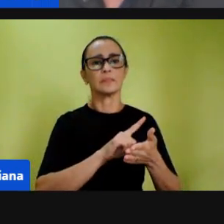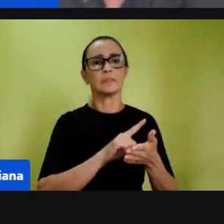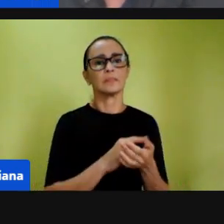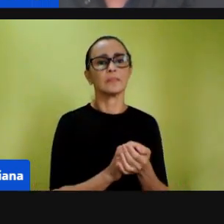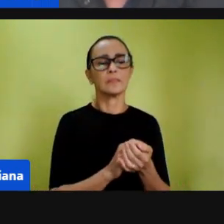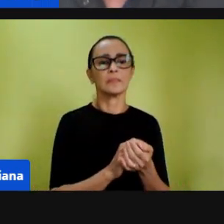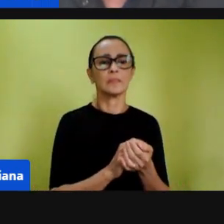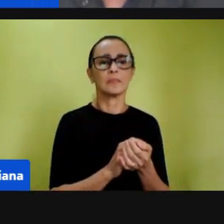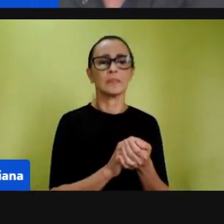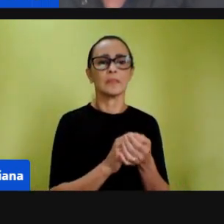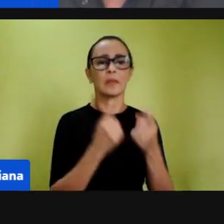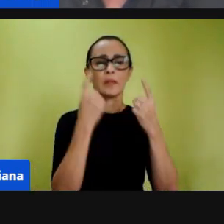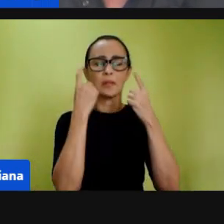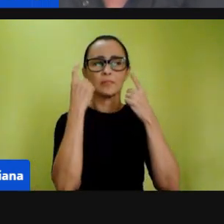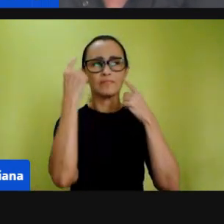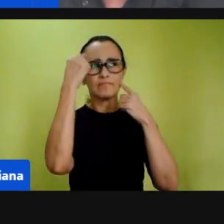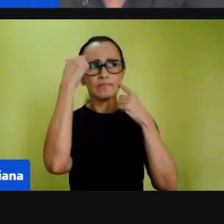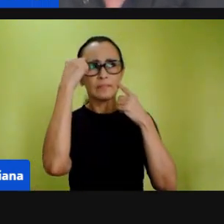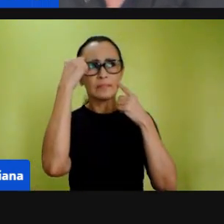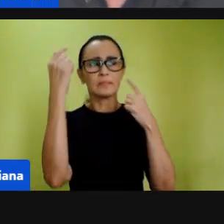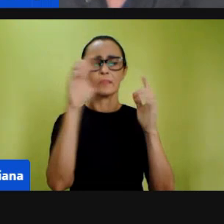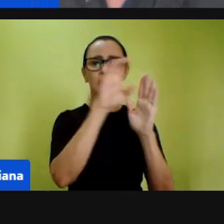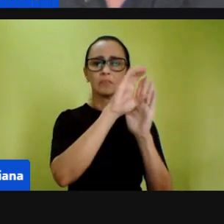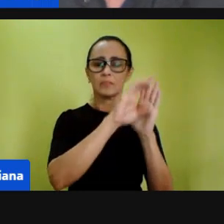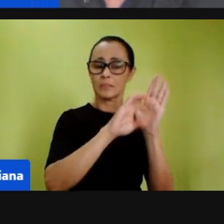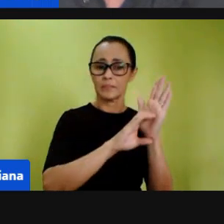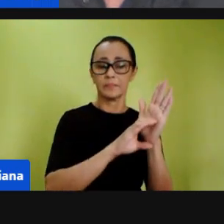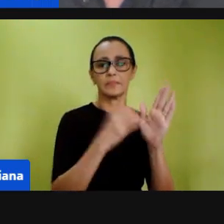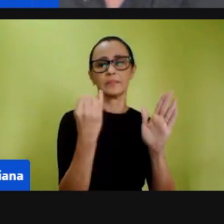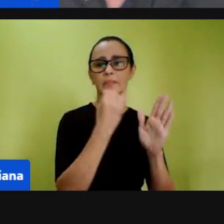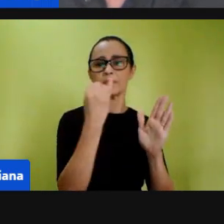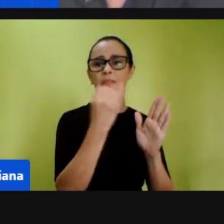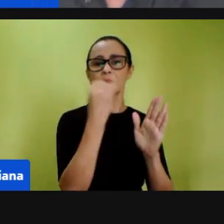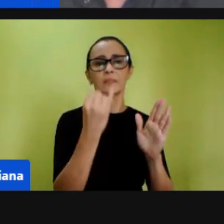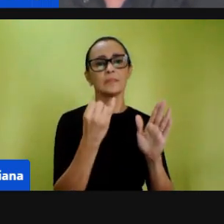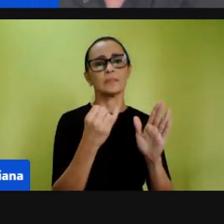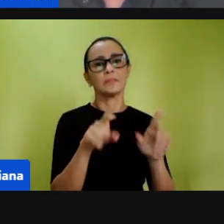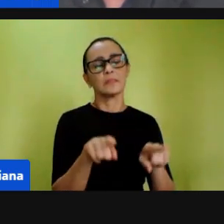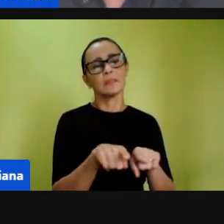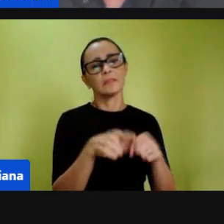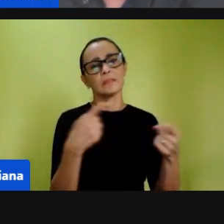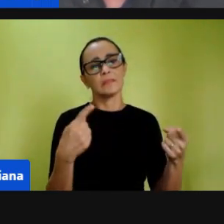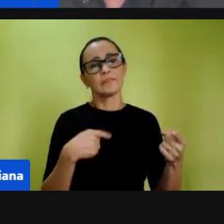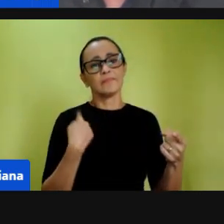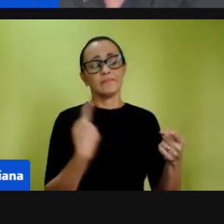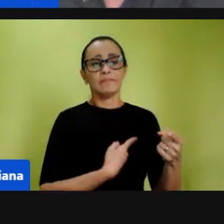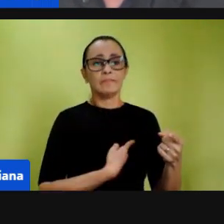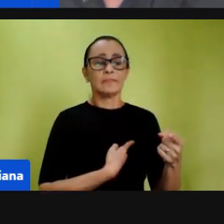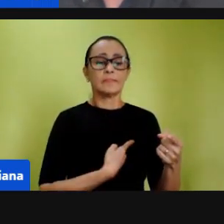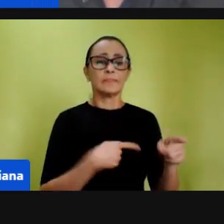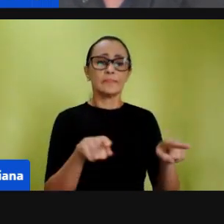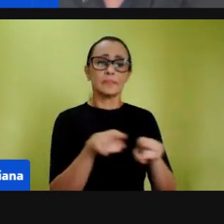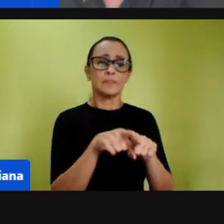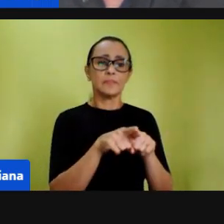ela é significativa, mas nós estamos mais preocupados em como